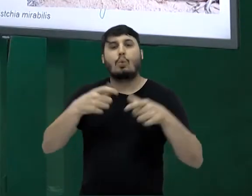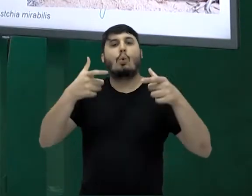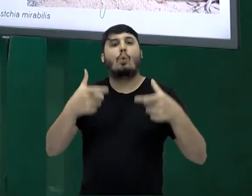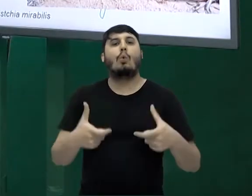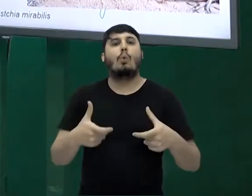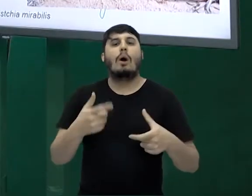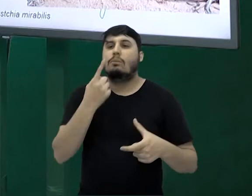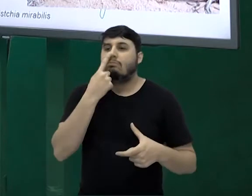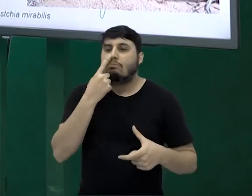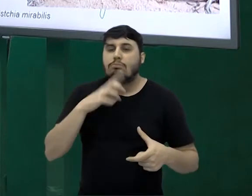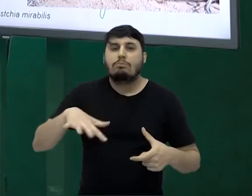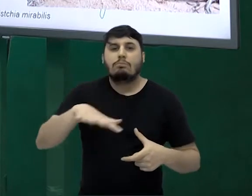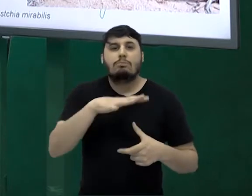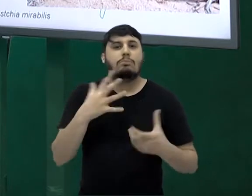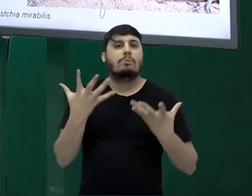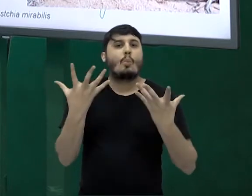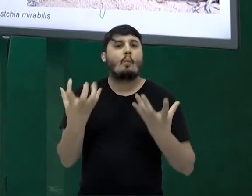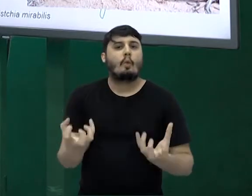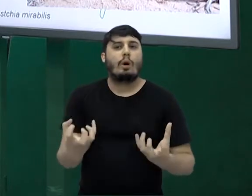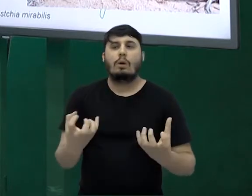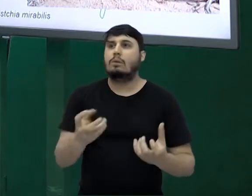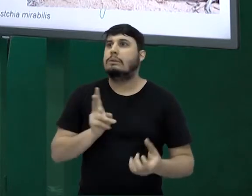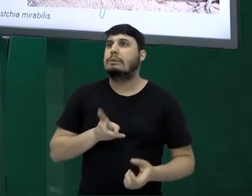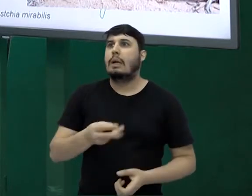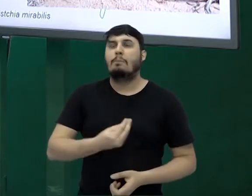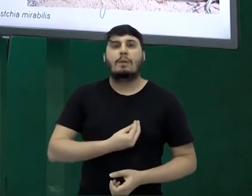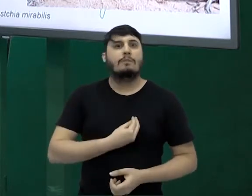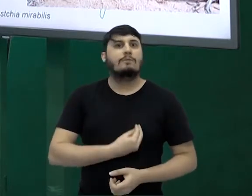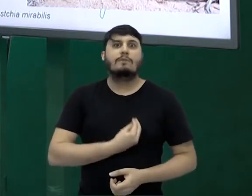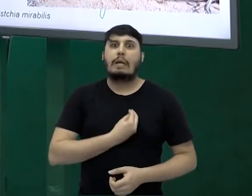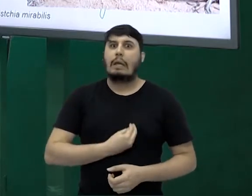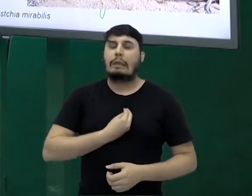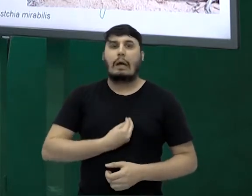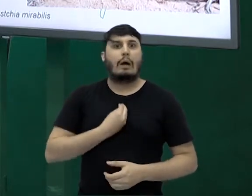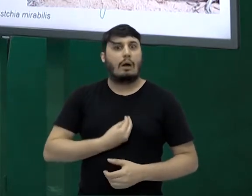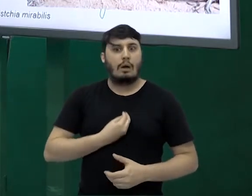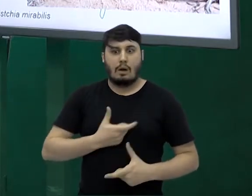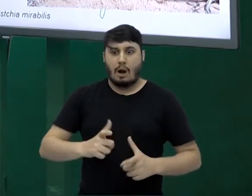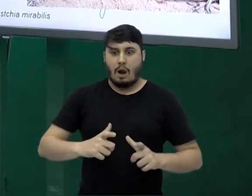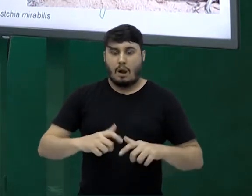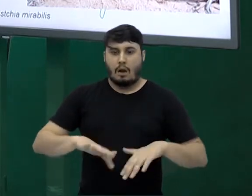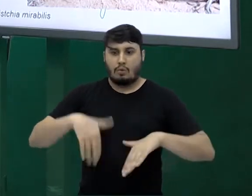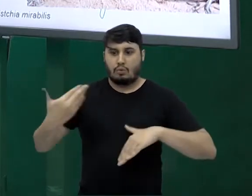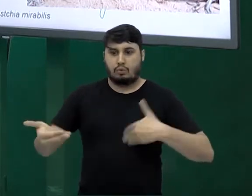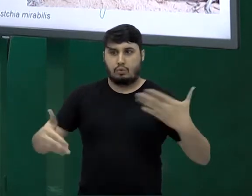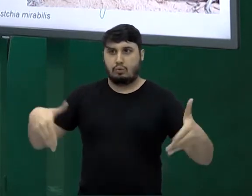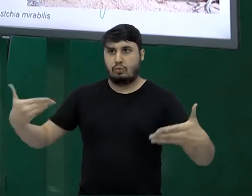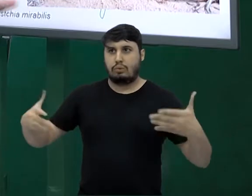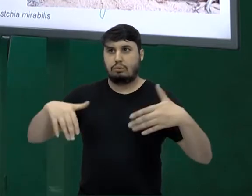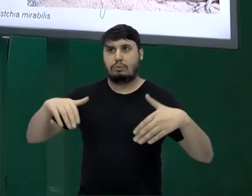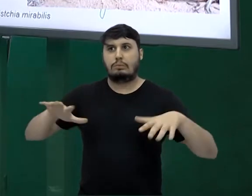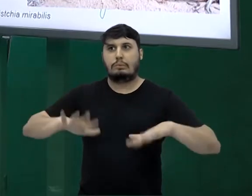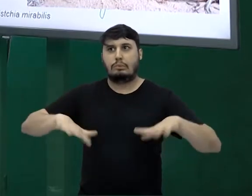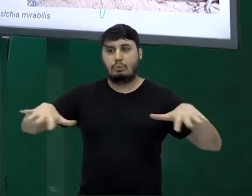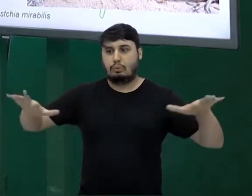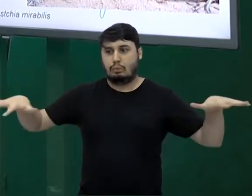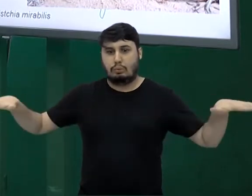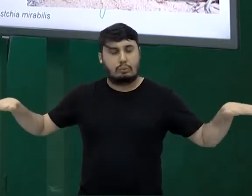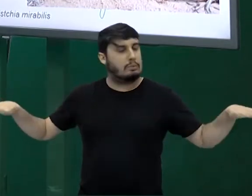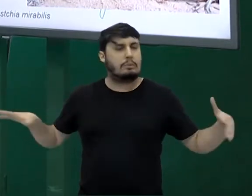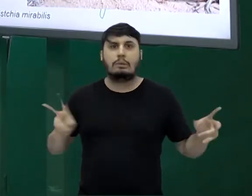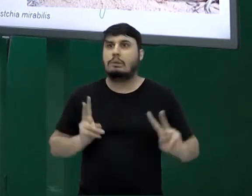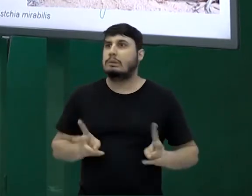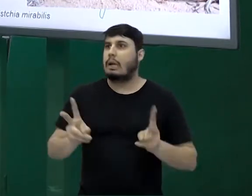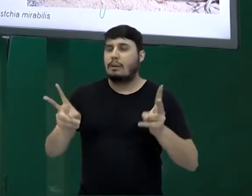planta, tá? Depois procura na internet aí, é muito louca, as folhas dela não param de crescer a vida toda, parece que ela tá brotando do chão,